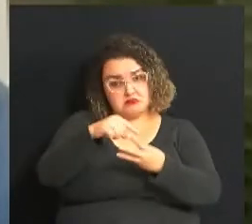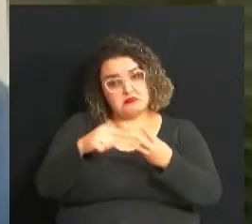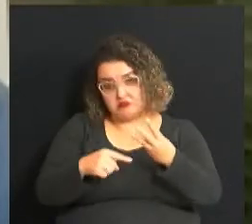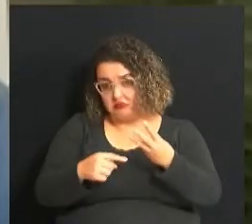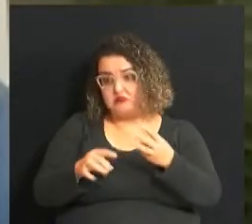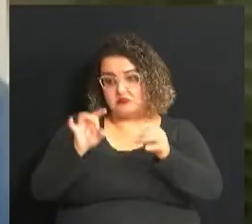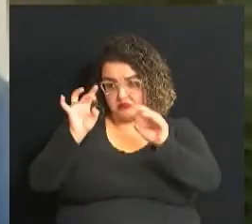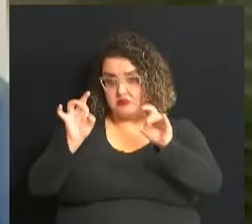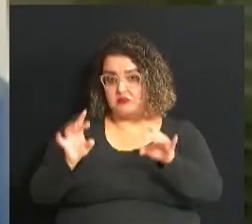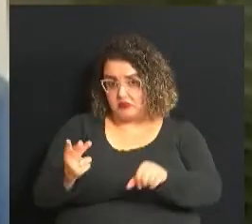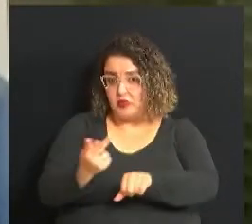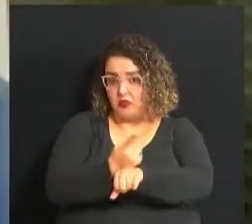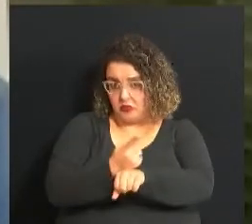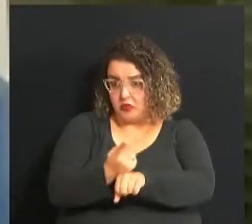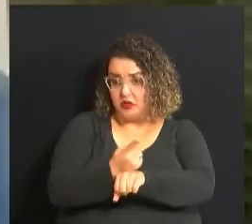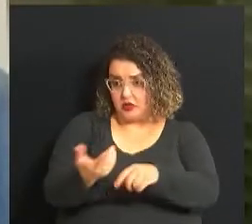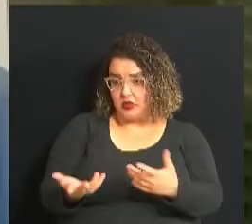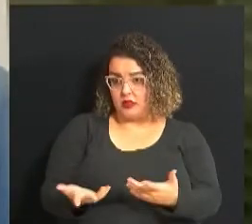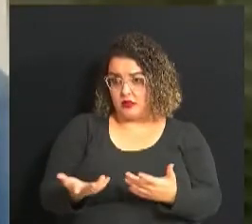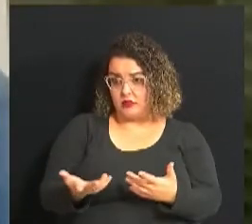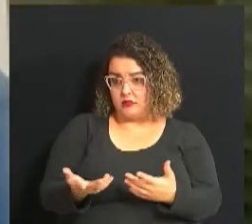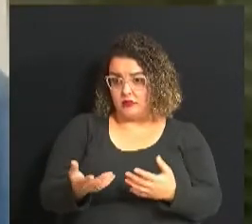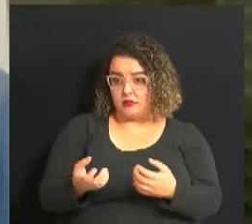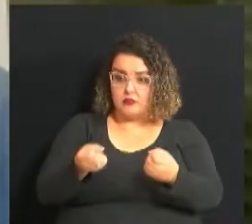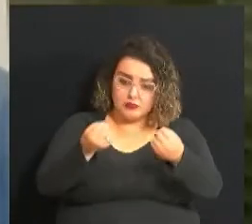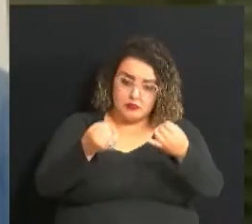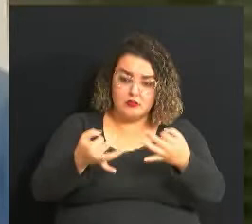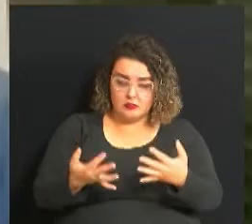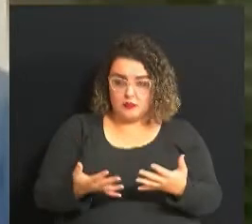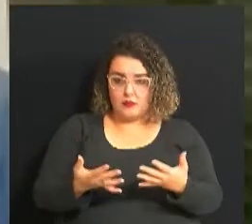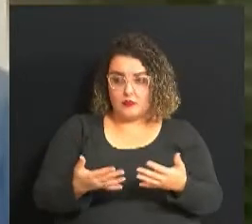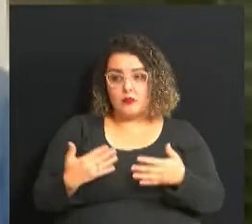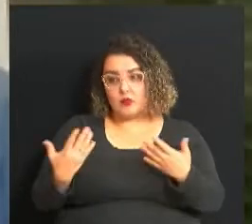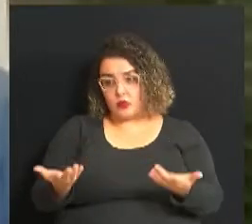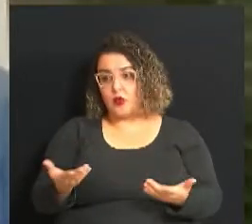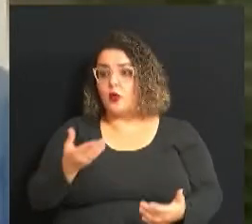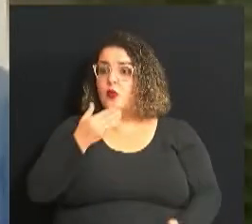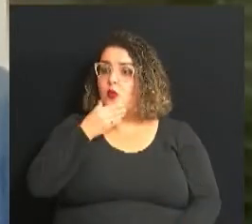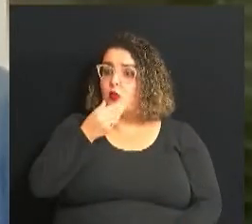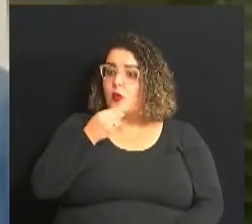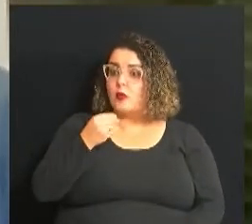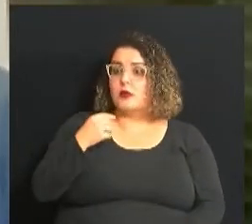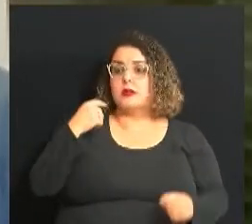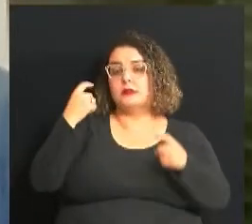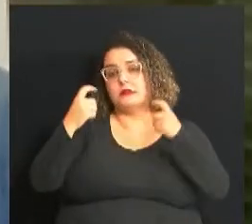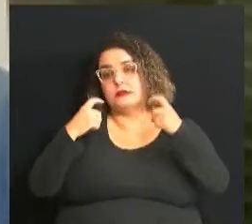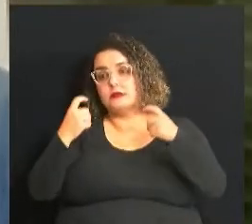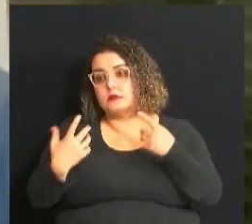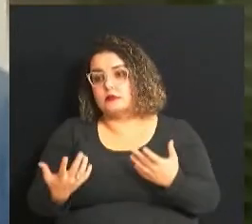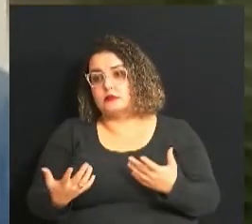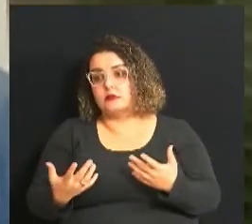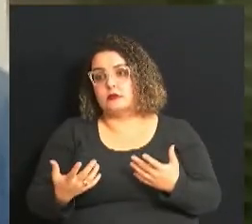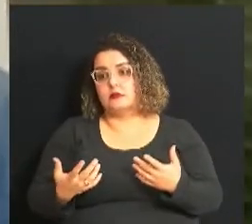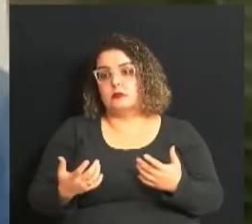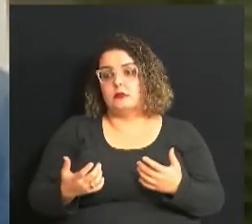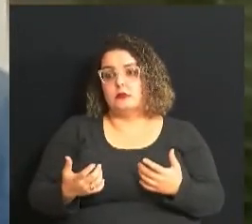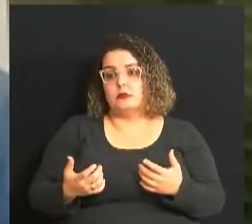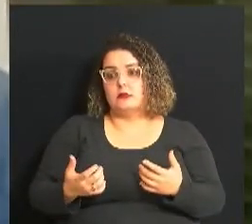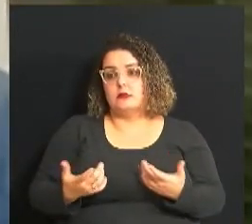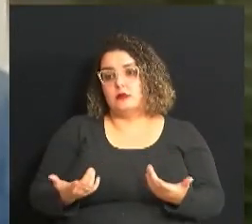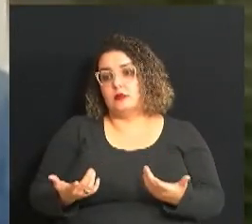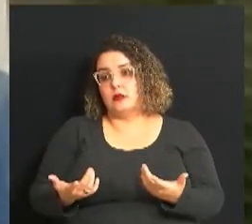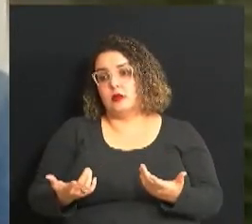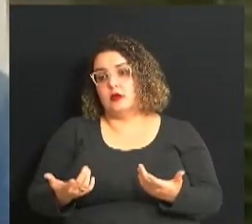ser procurados para uma orientação. Como o homem se preocupa até exageradamente com o